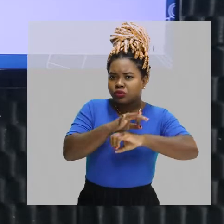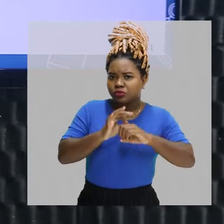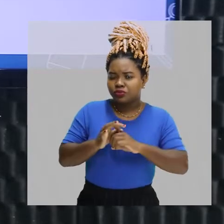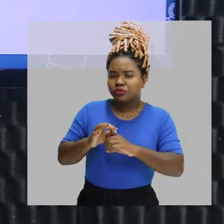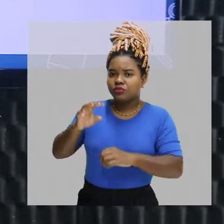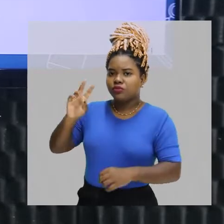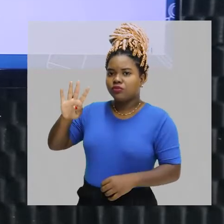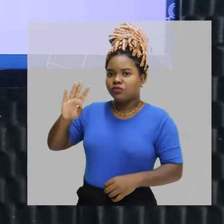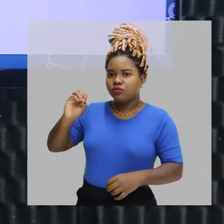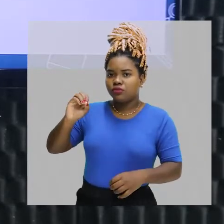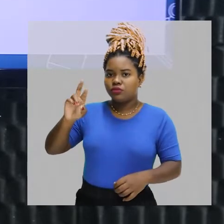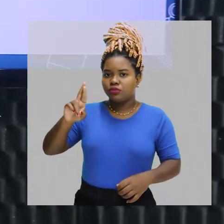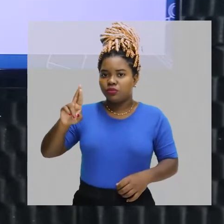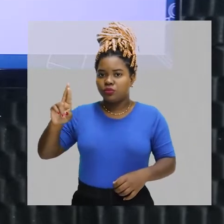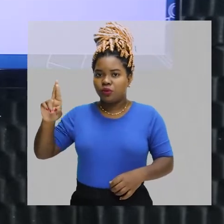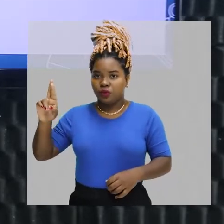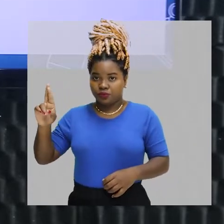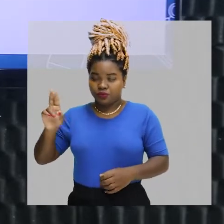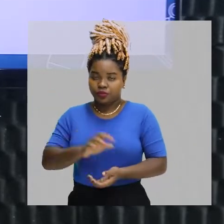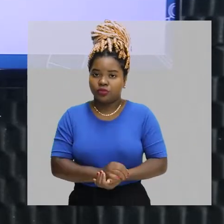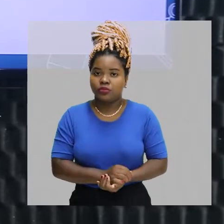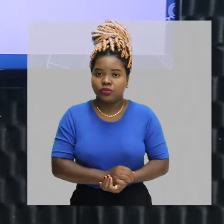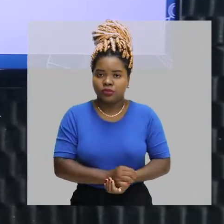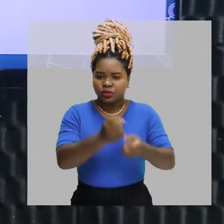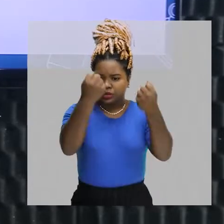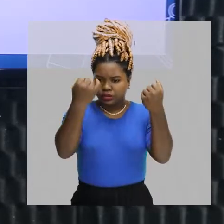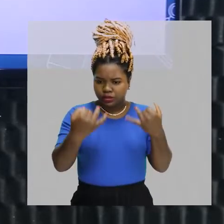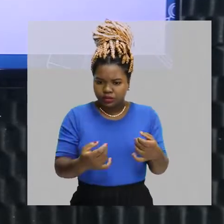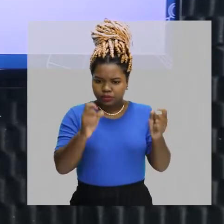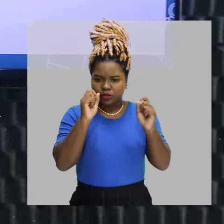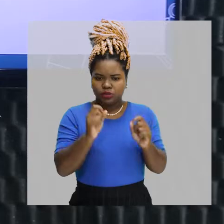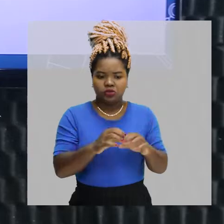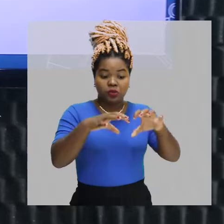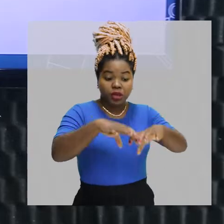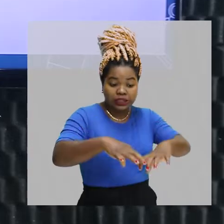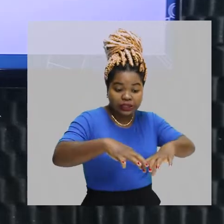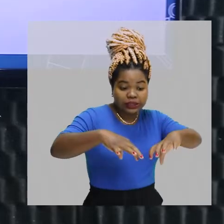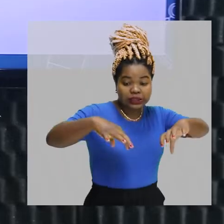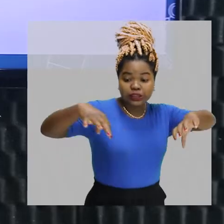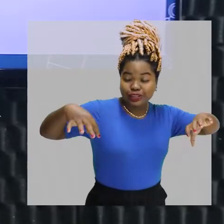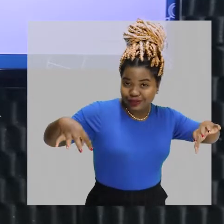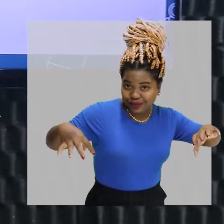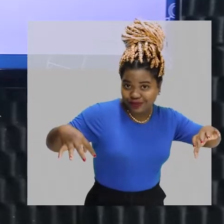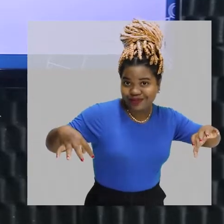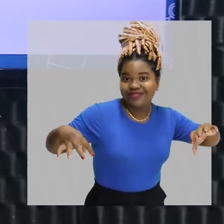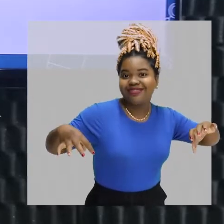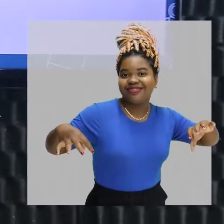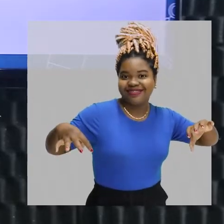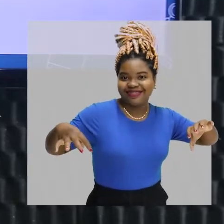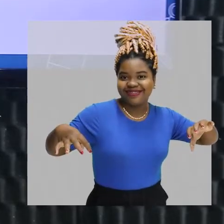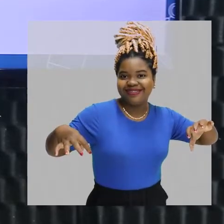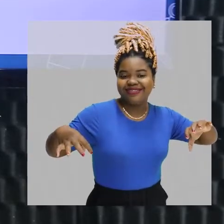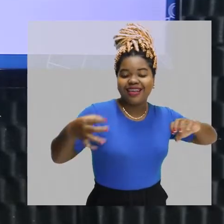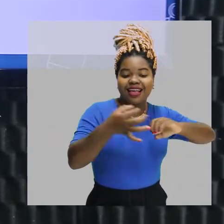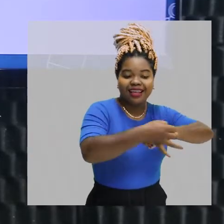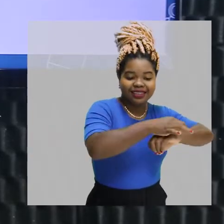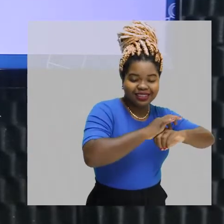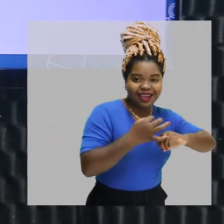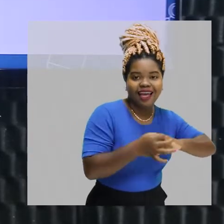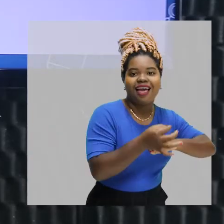Esse modelo atômico de Bohr, ele fala aí sobre a divisão dos elementos de um